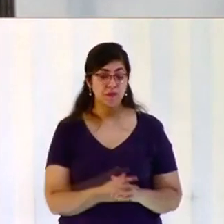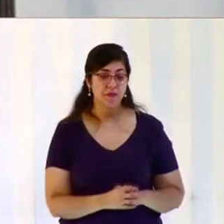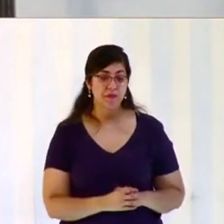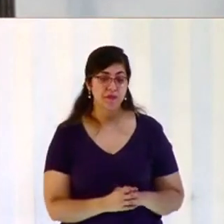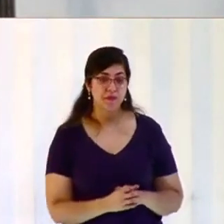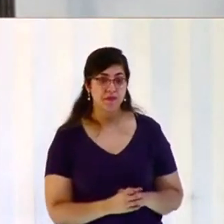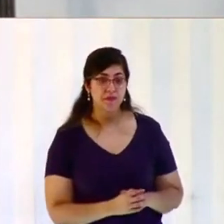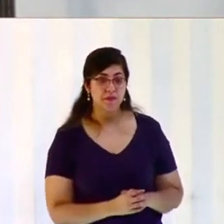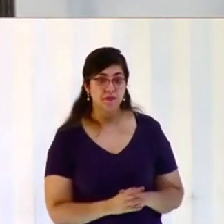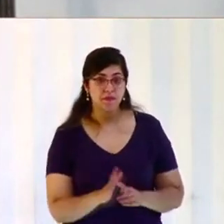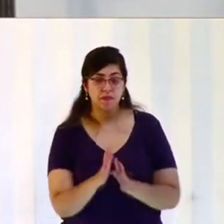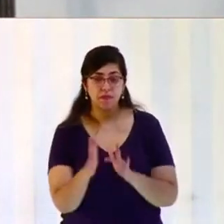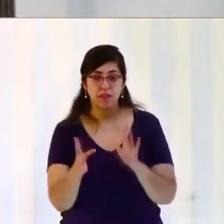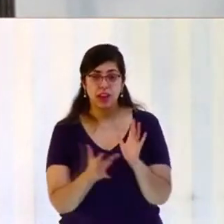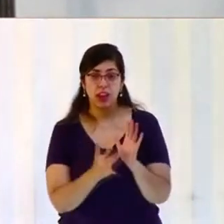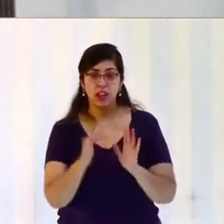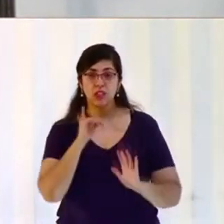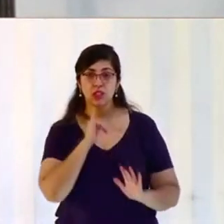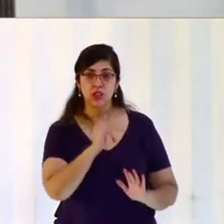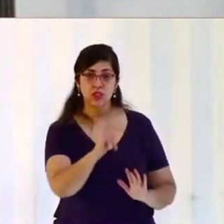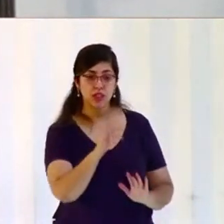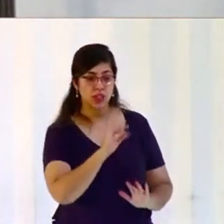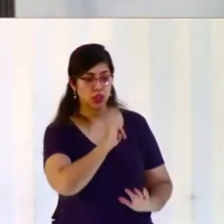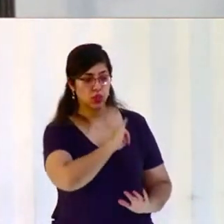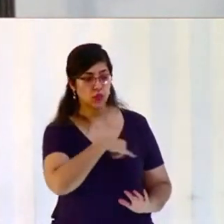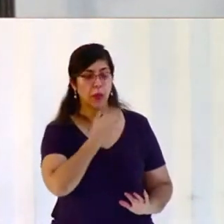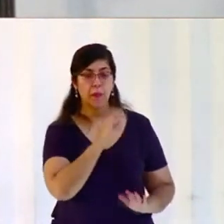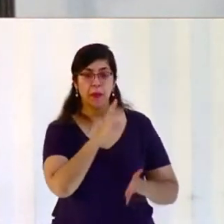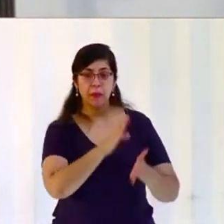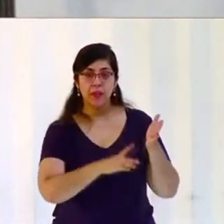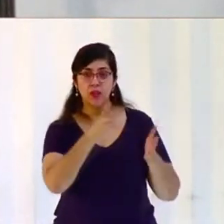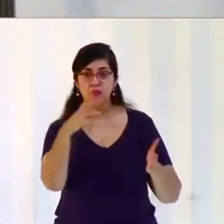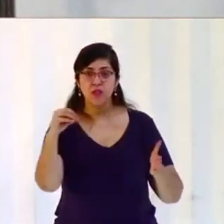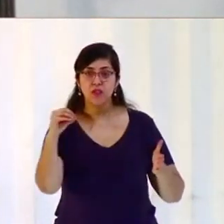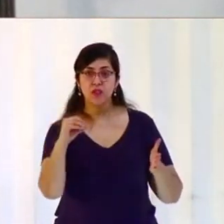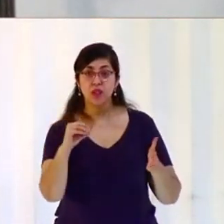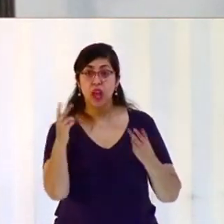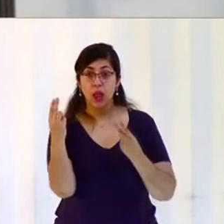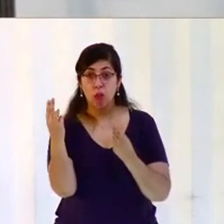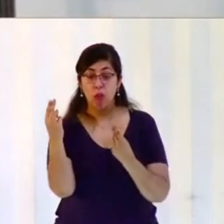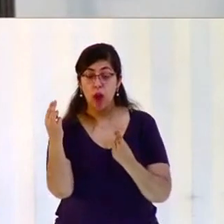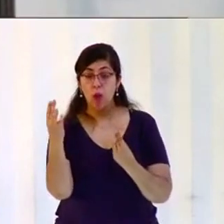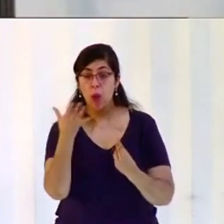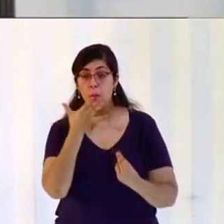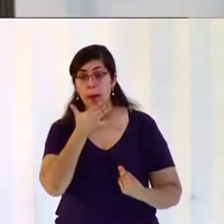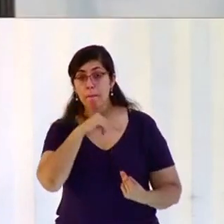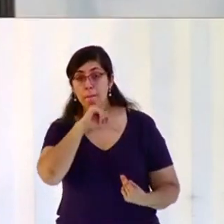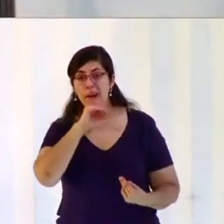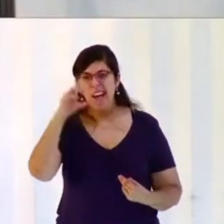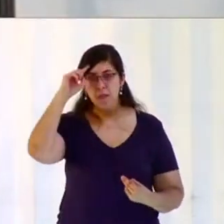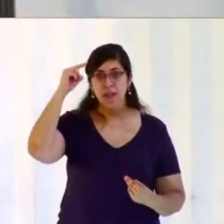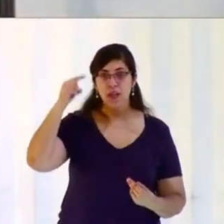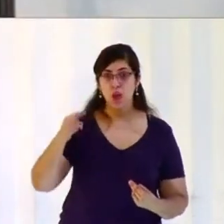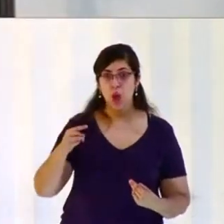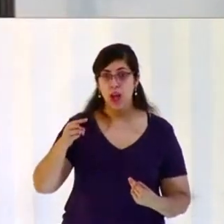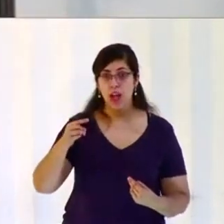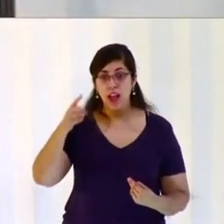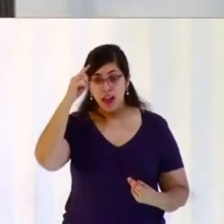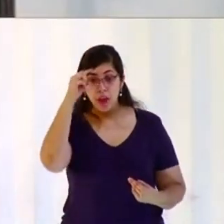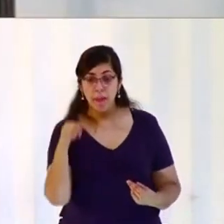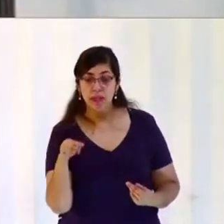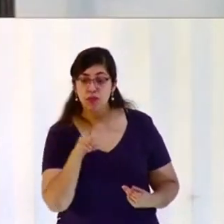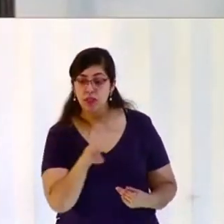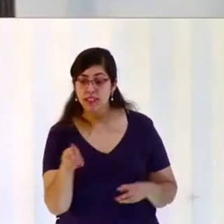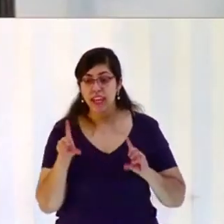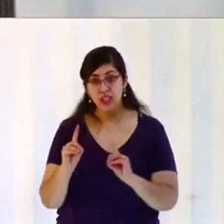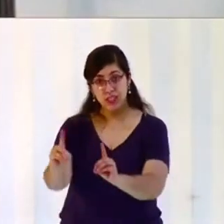diz, Jesus está falando em João, lá no capítulo 20, assim como o Pai me enviou, eu envio a vós. Em outra passagem